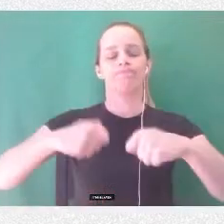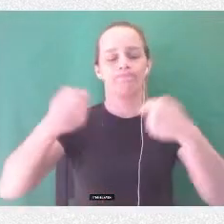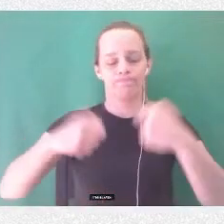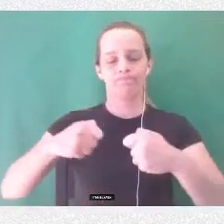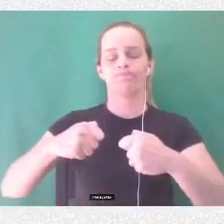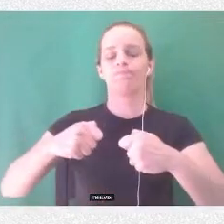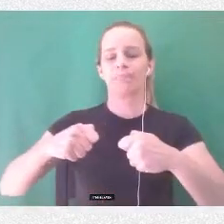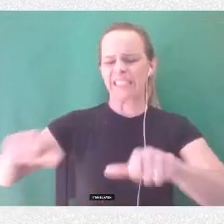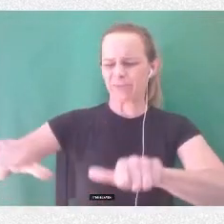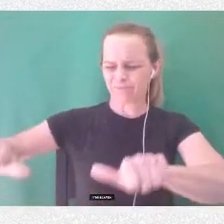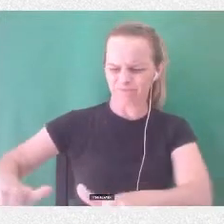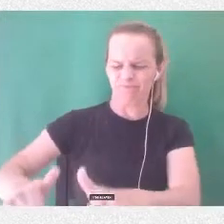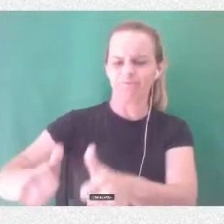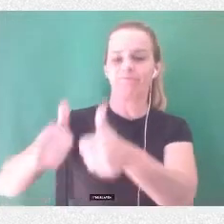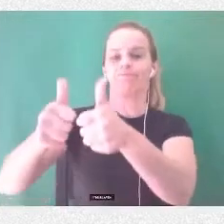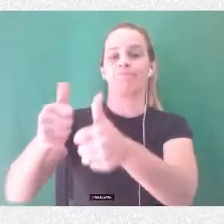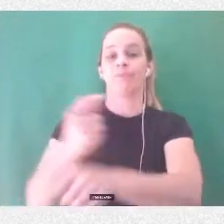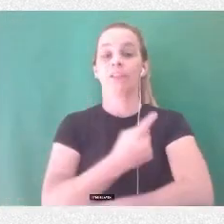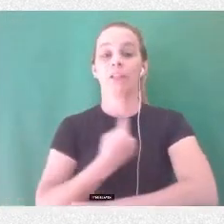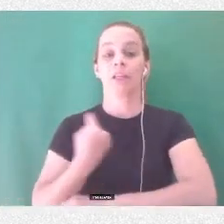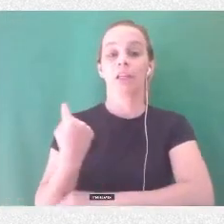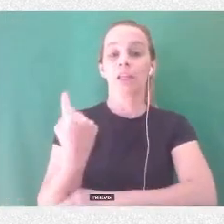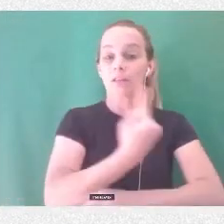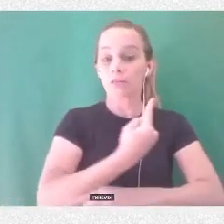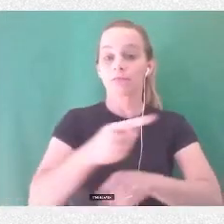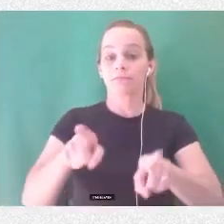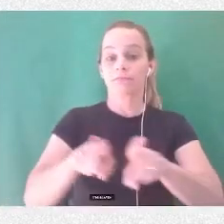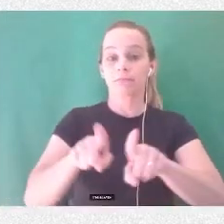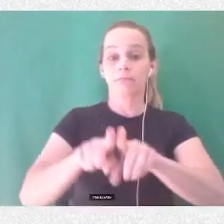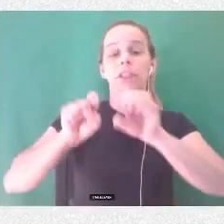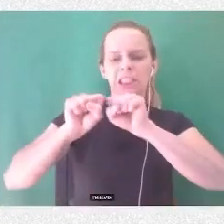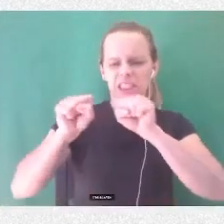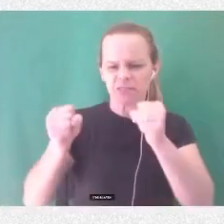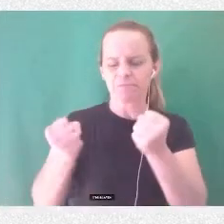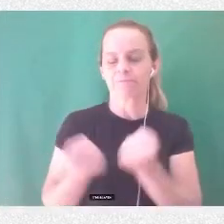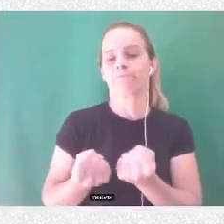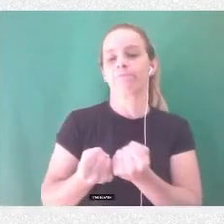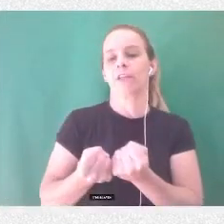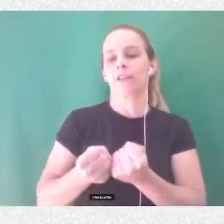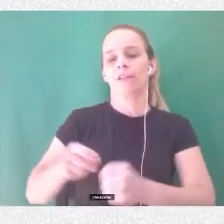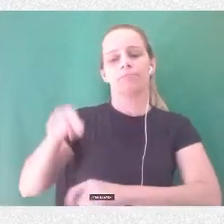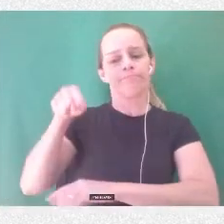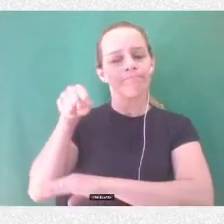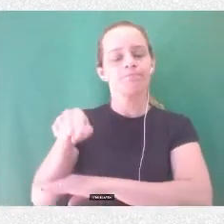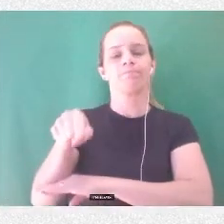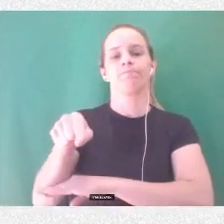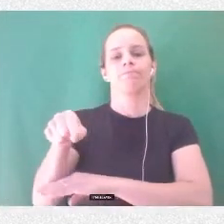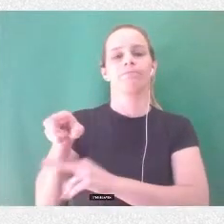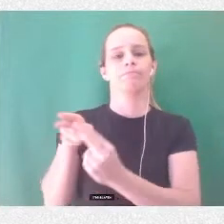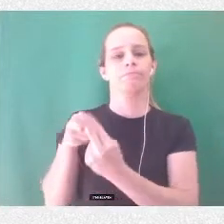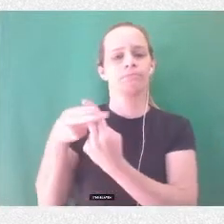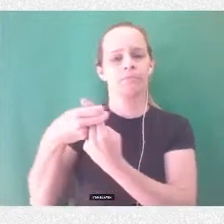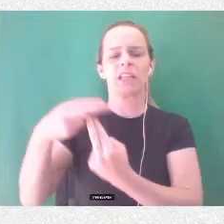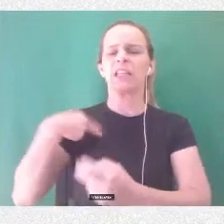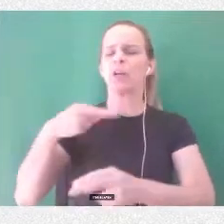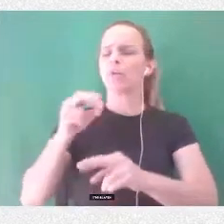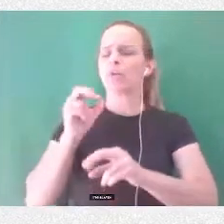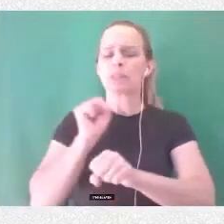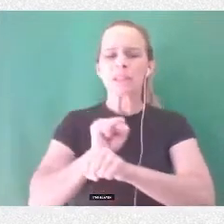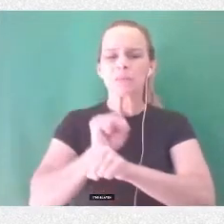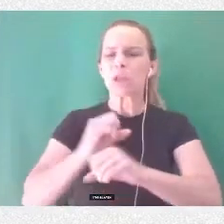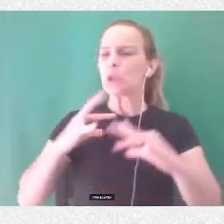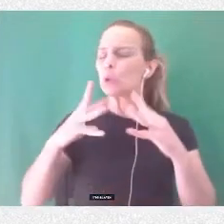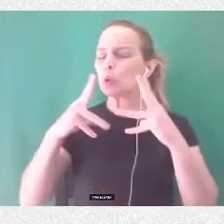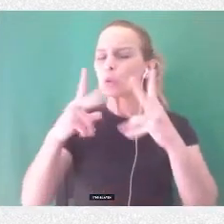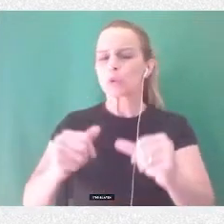E nós, como municipalistas que somos, defendemos esta tese e eu espero que cada vez mais nós possamos,